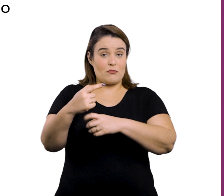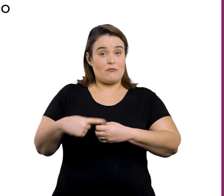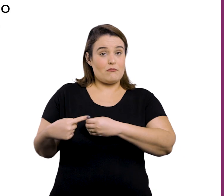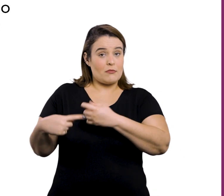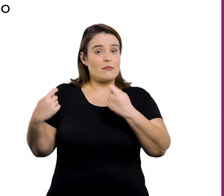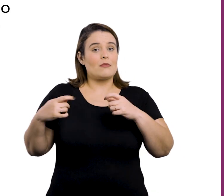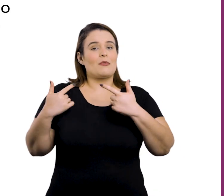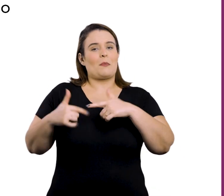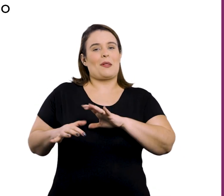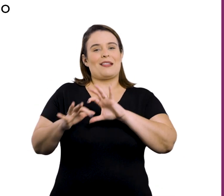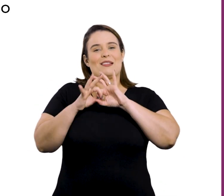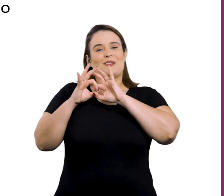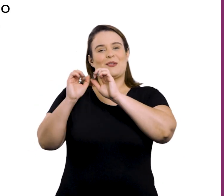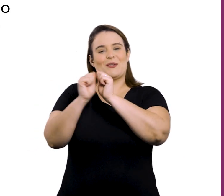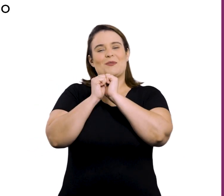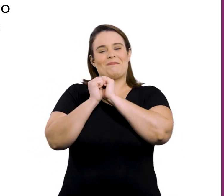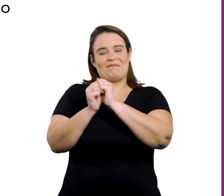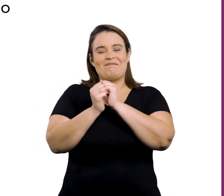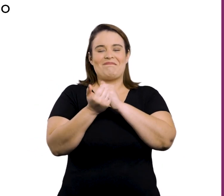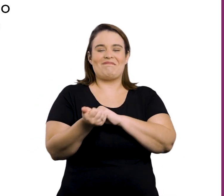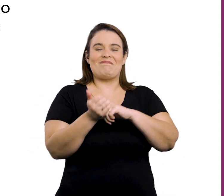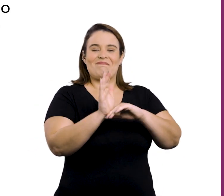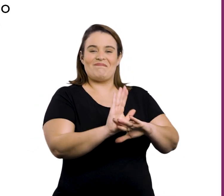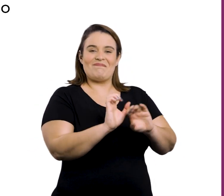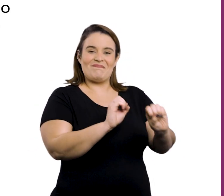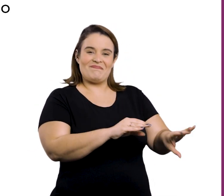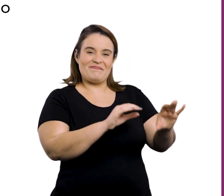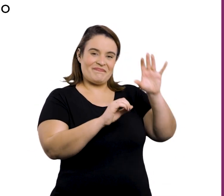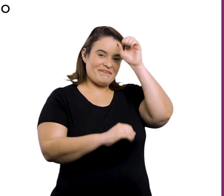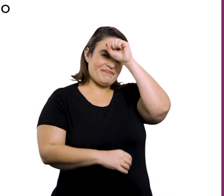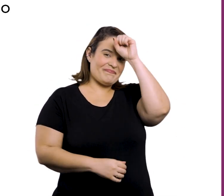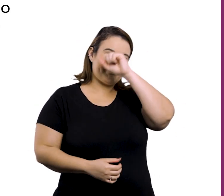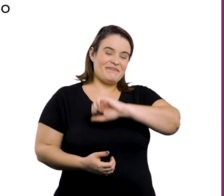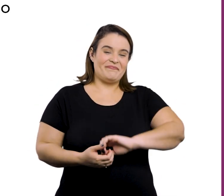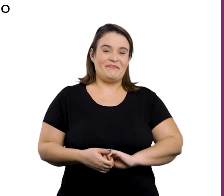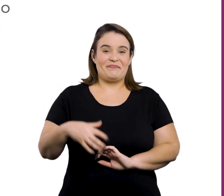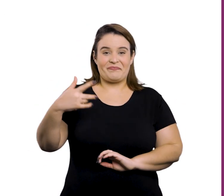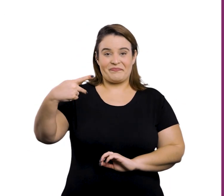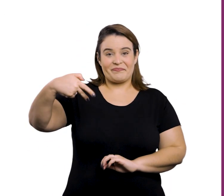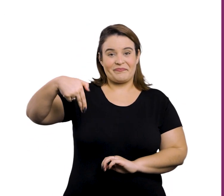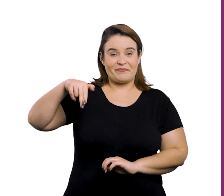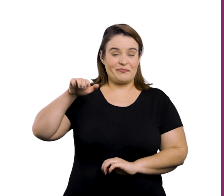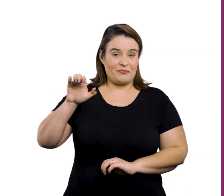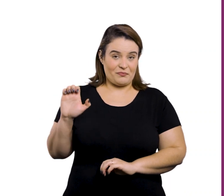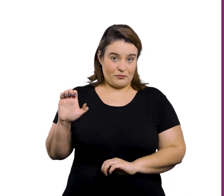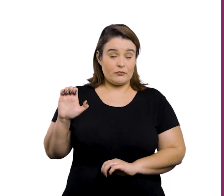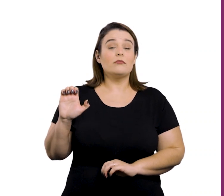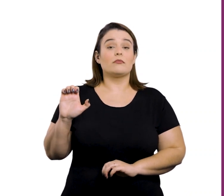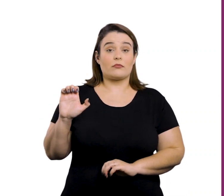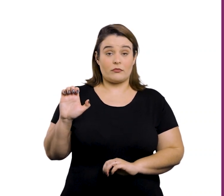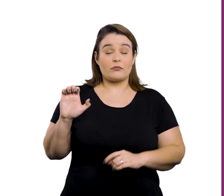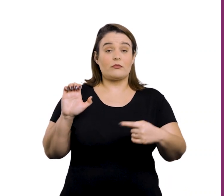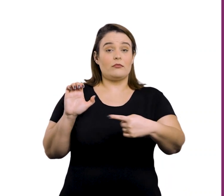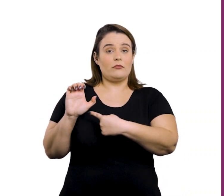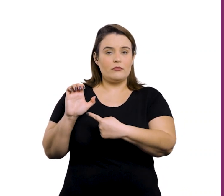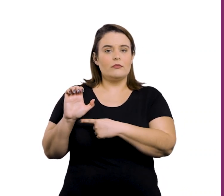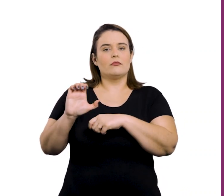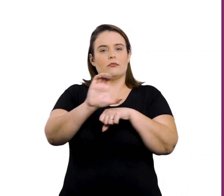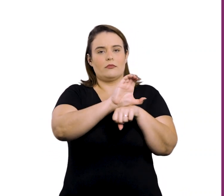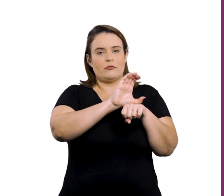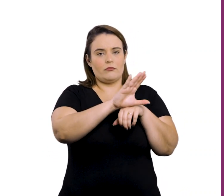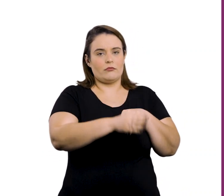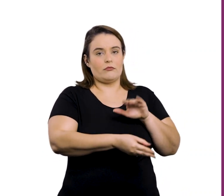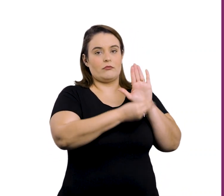e os municípios terão que trabalhar juntos em prol do ensino e da aprendizagem. O Plano Nacional de Educação, que